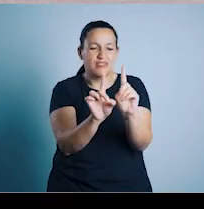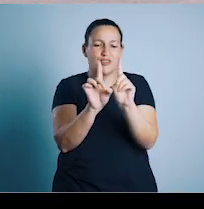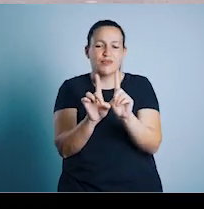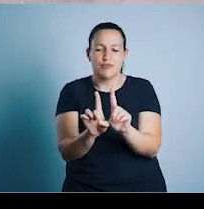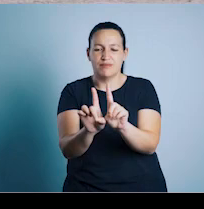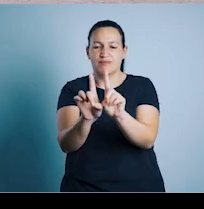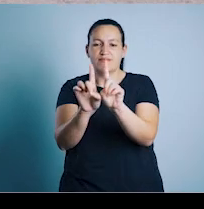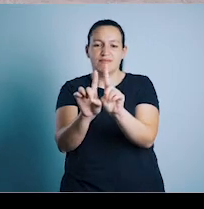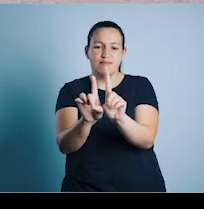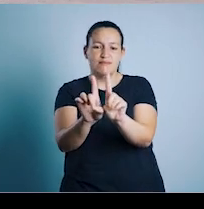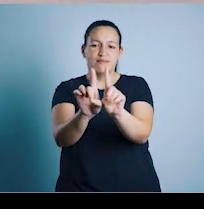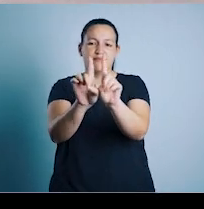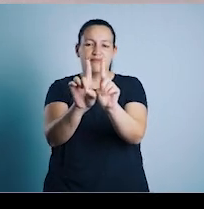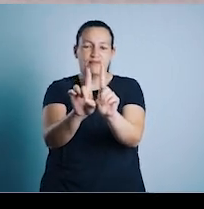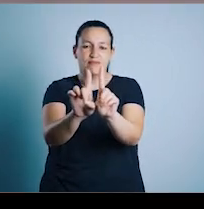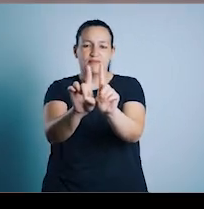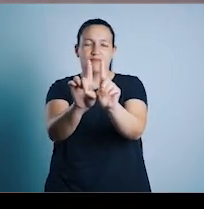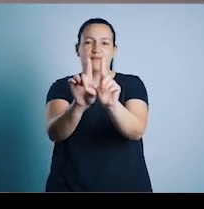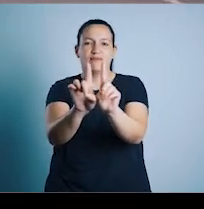me levasse até você.